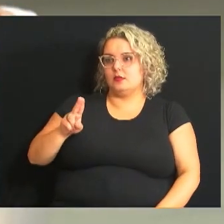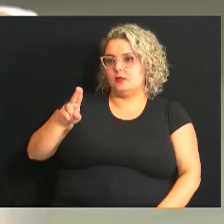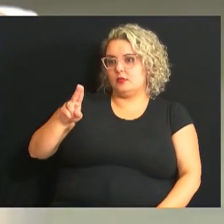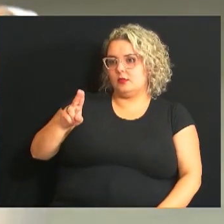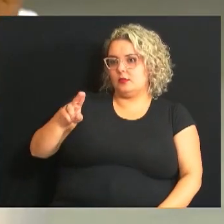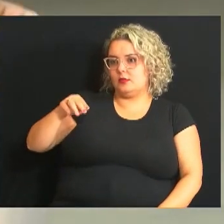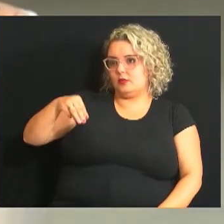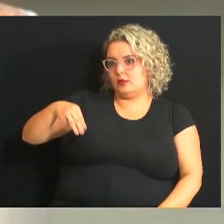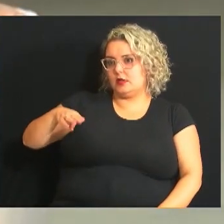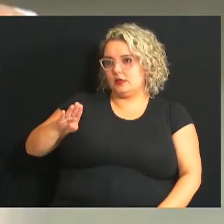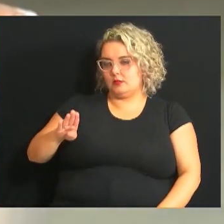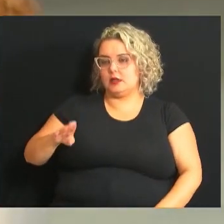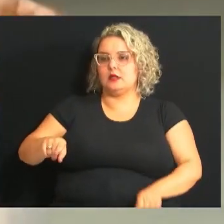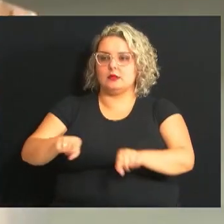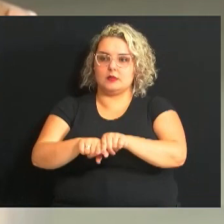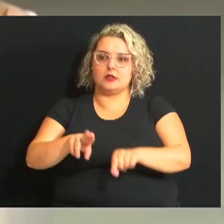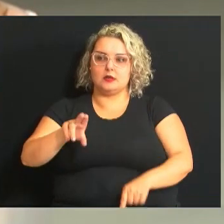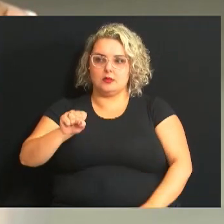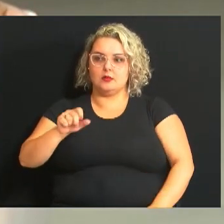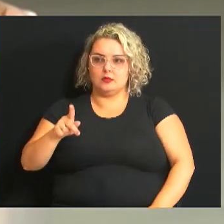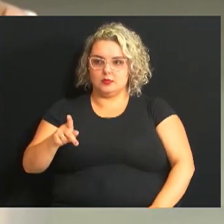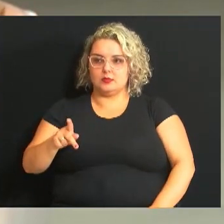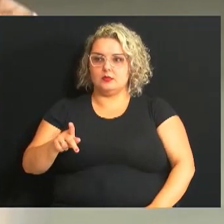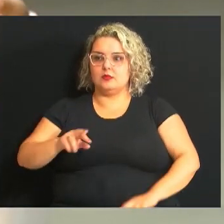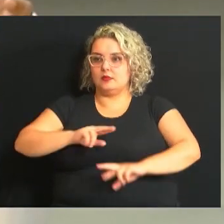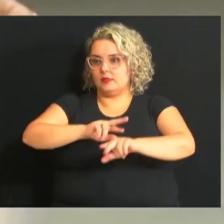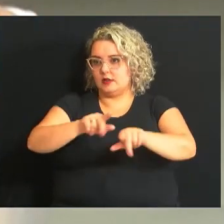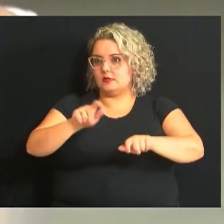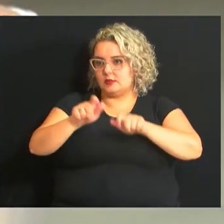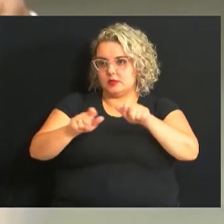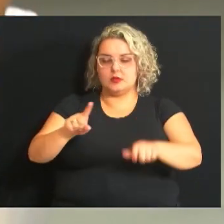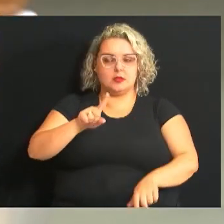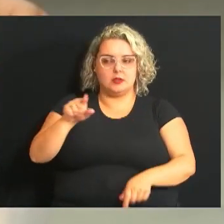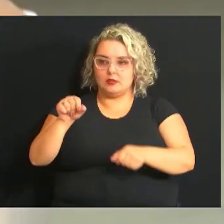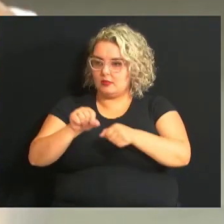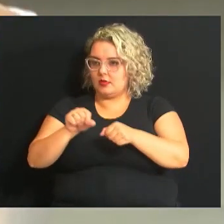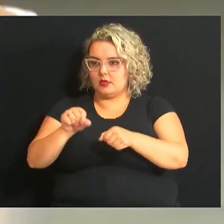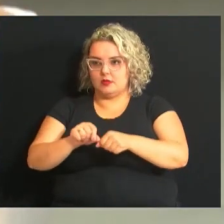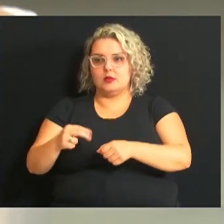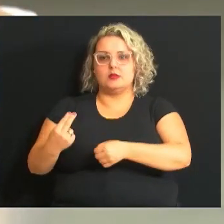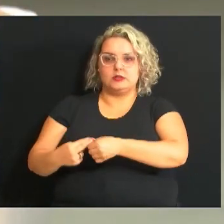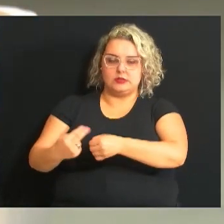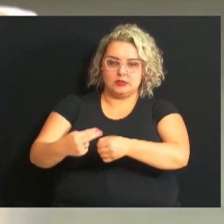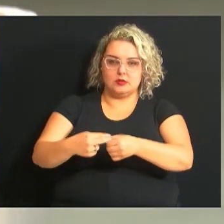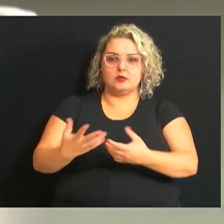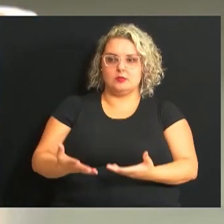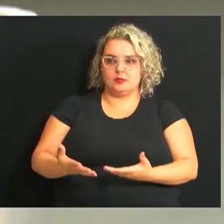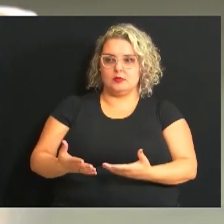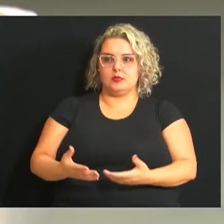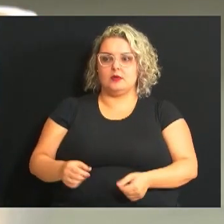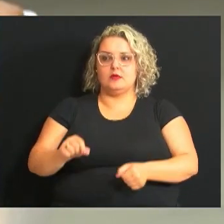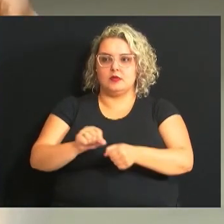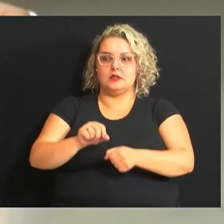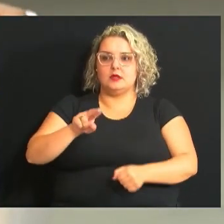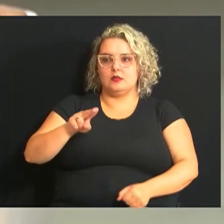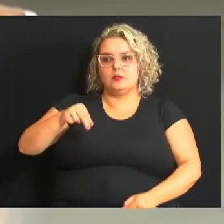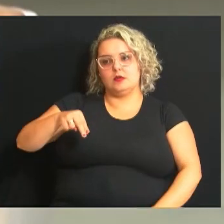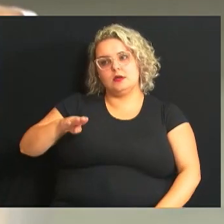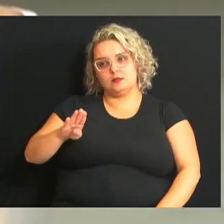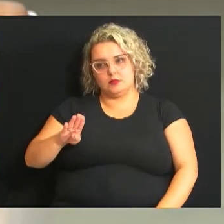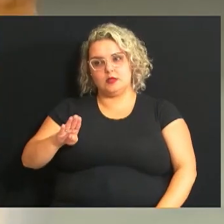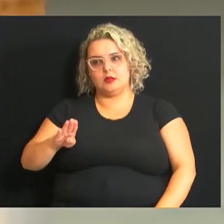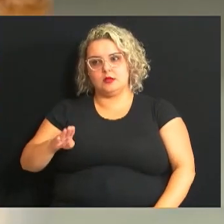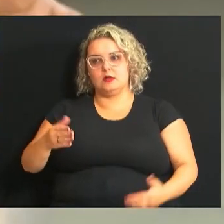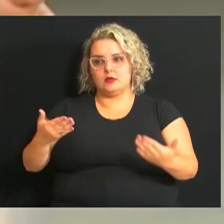USP. Então, muita gente que não fez da Unicamp prestou da UNB agora. E ano que